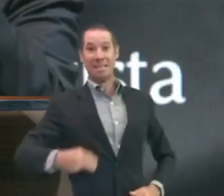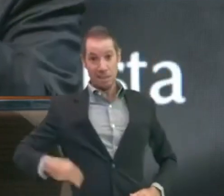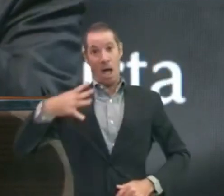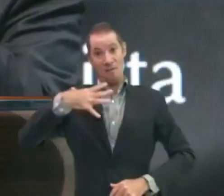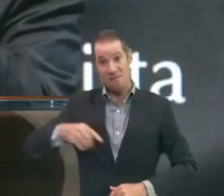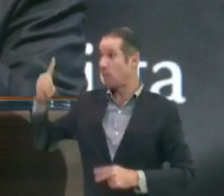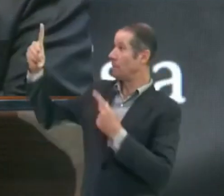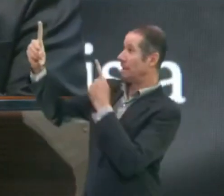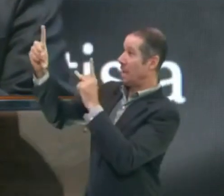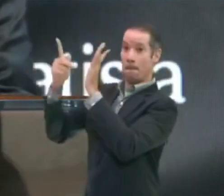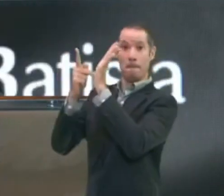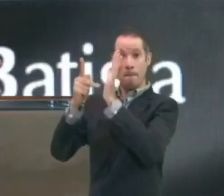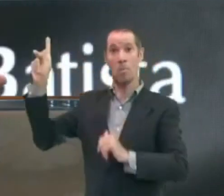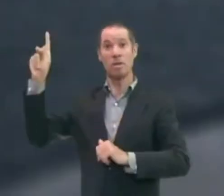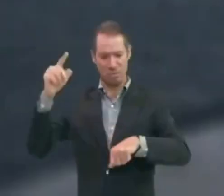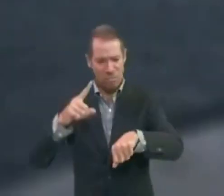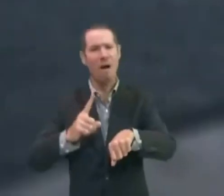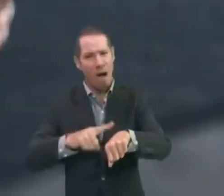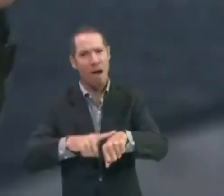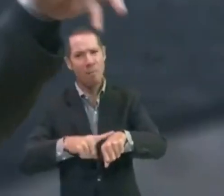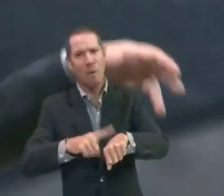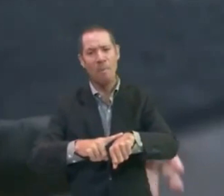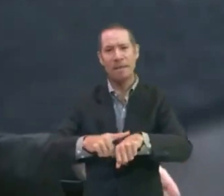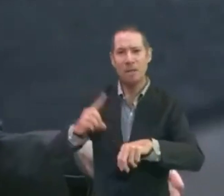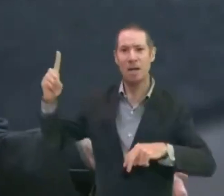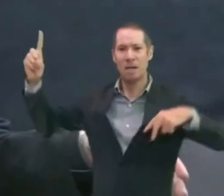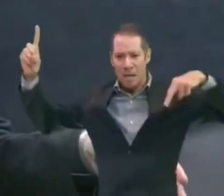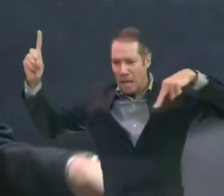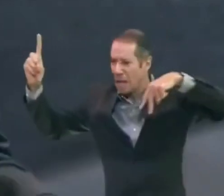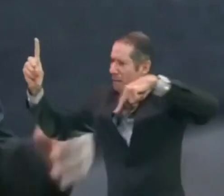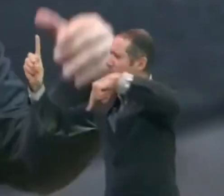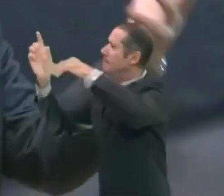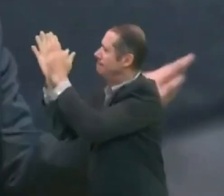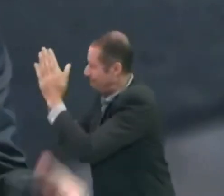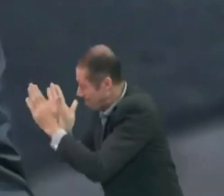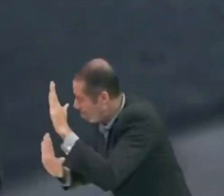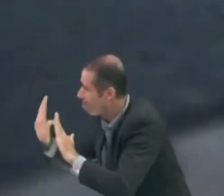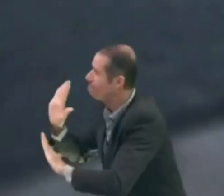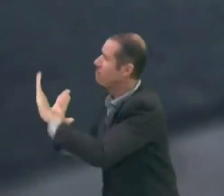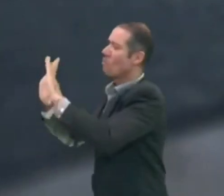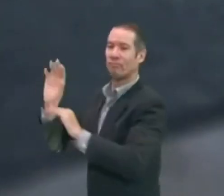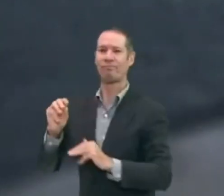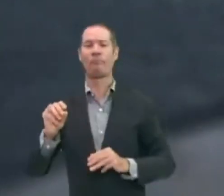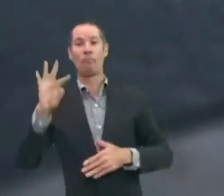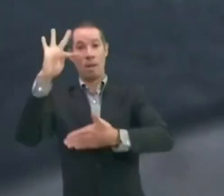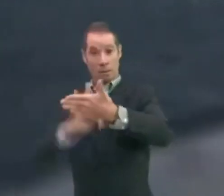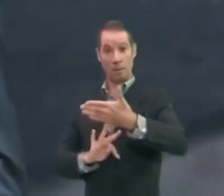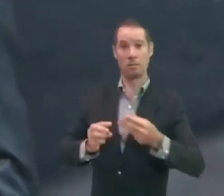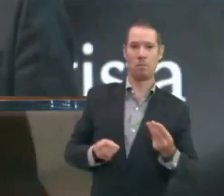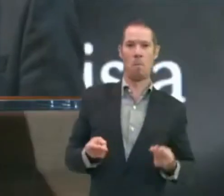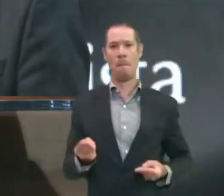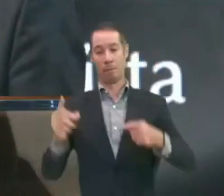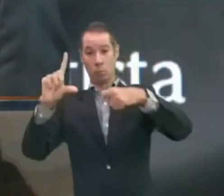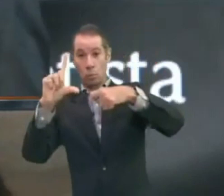o prometido, e naquele momento ele o adora. E o outro texto de Marcos e Lucas vai